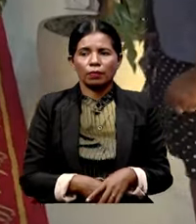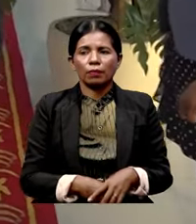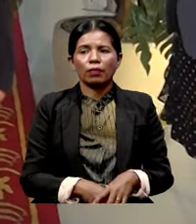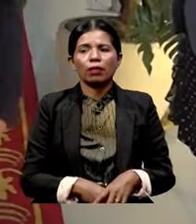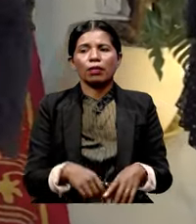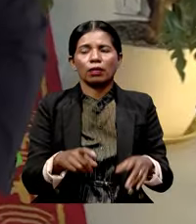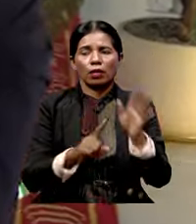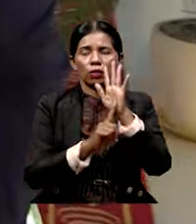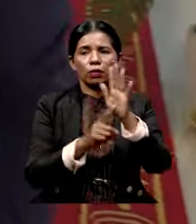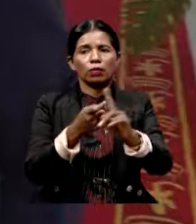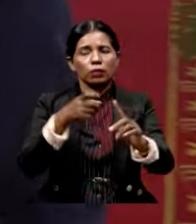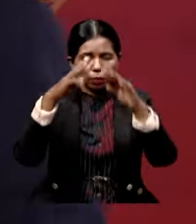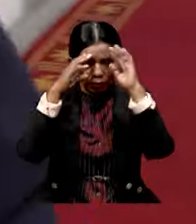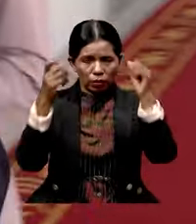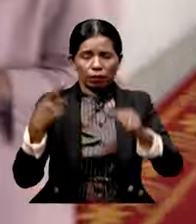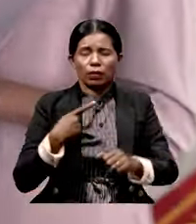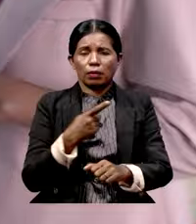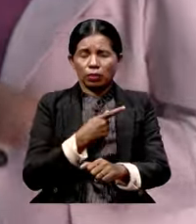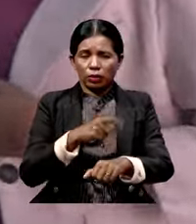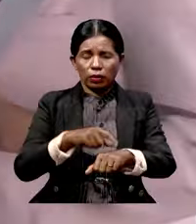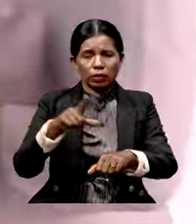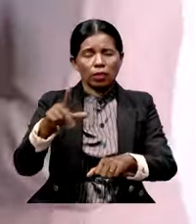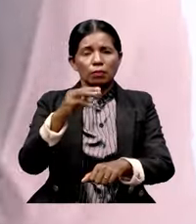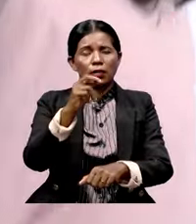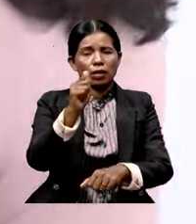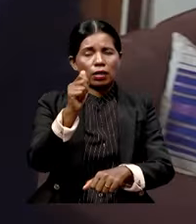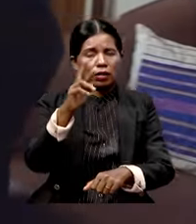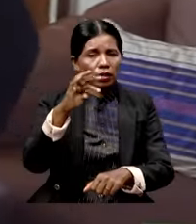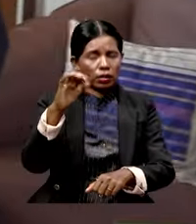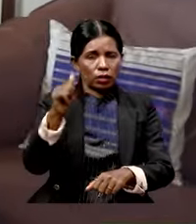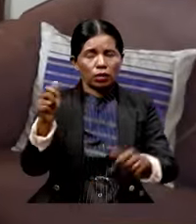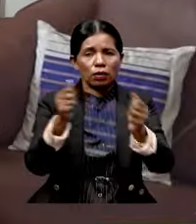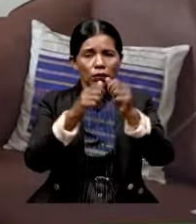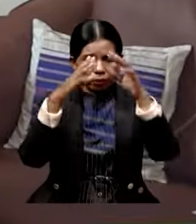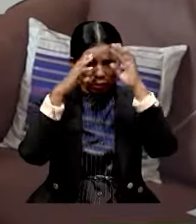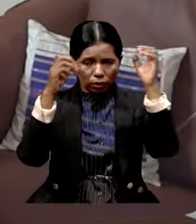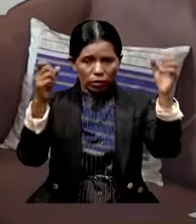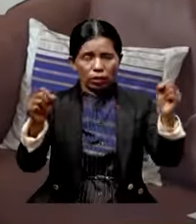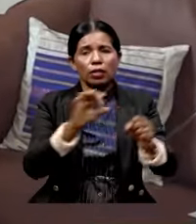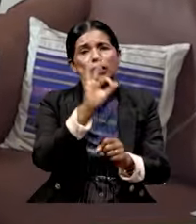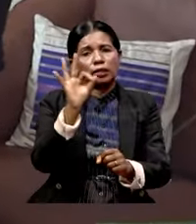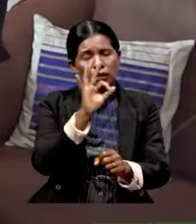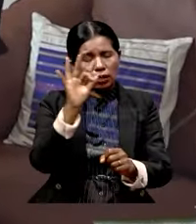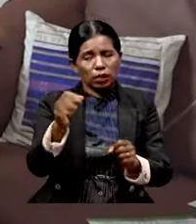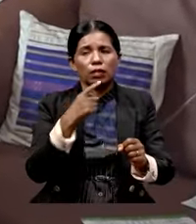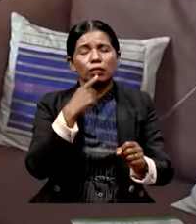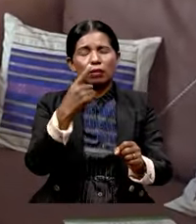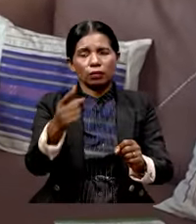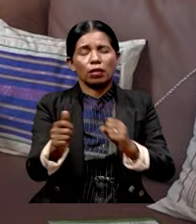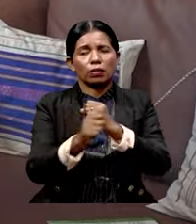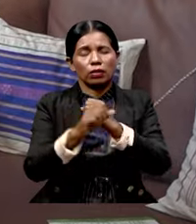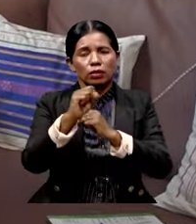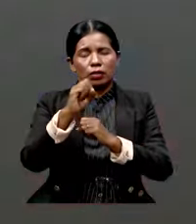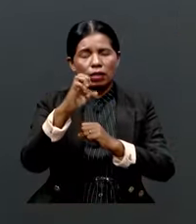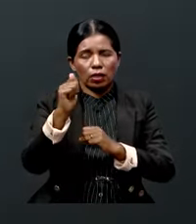Questão né, a todos o presidente do Parlamento Nacional, Maria Fernanda Lai, a fim de encontro ao presidente da República, sexta, né, onde a nação se atou,